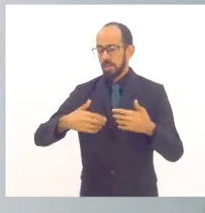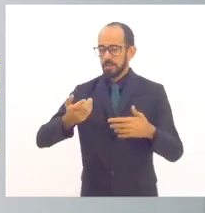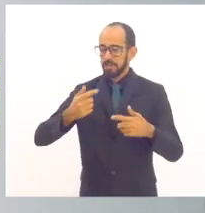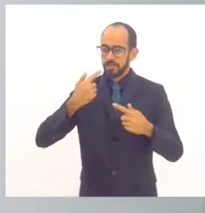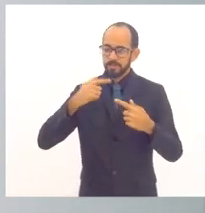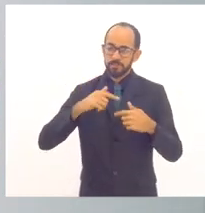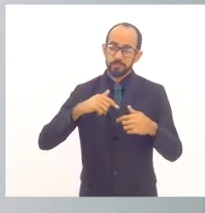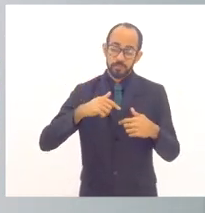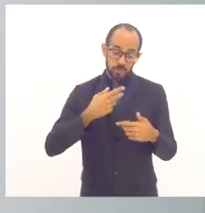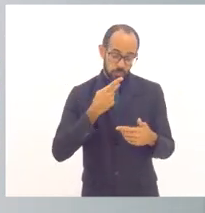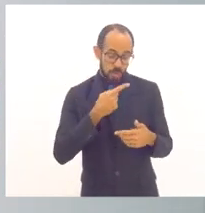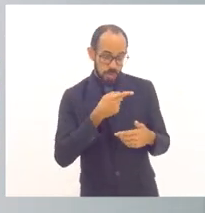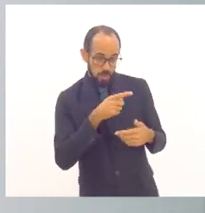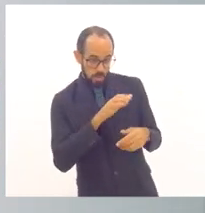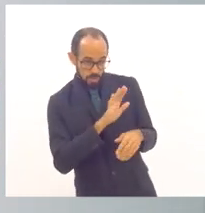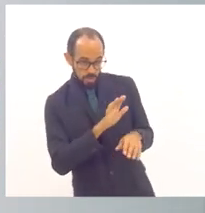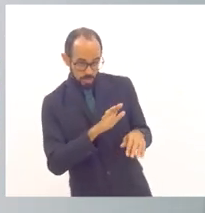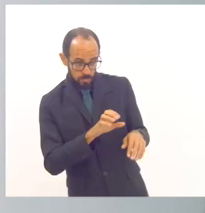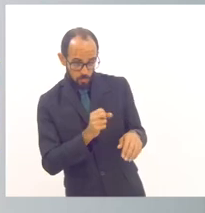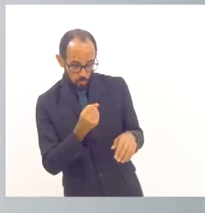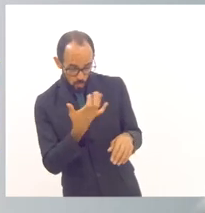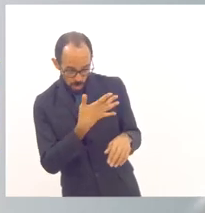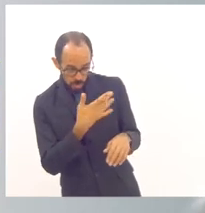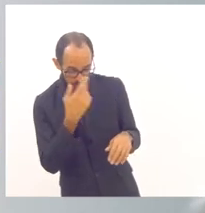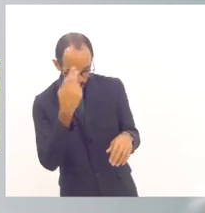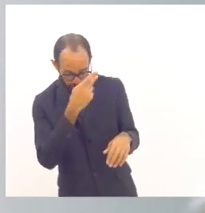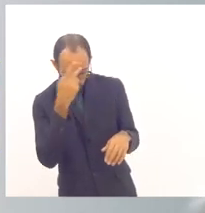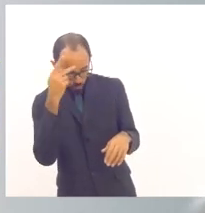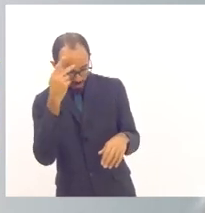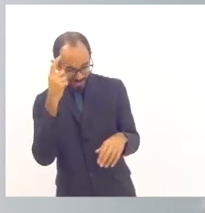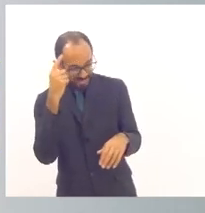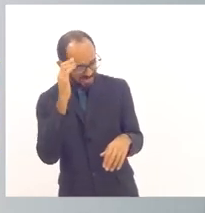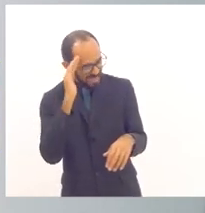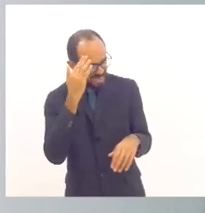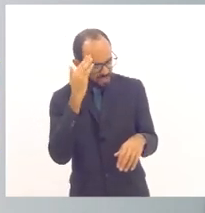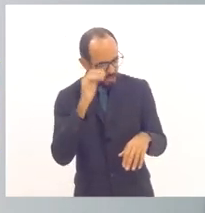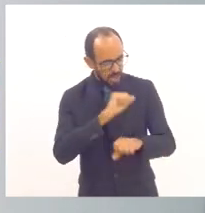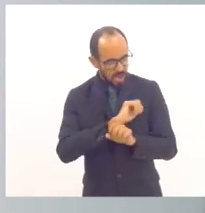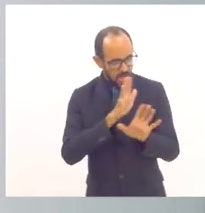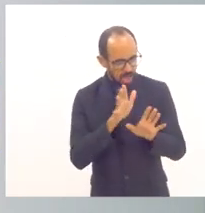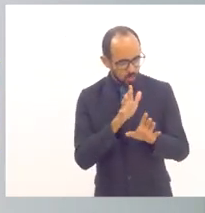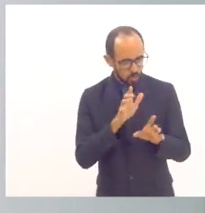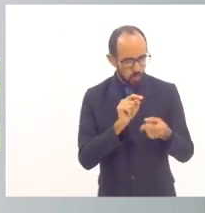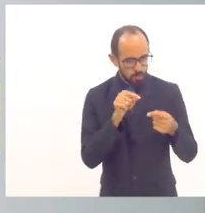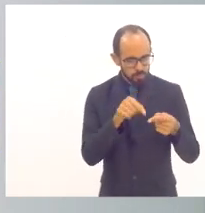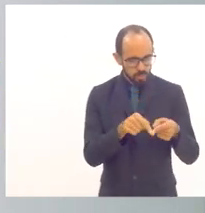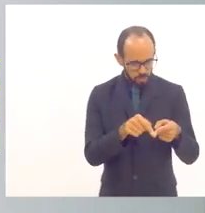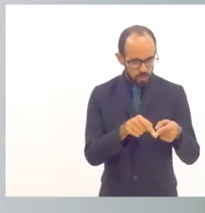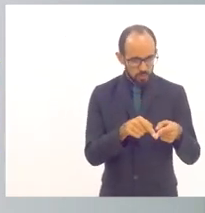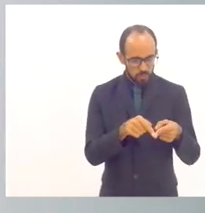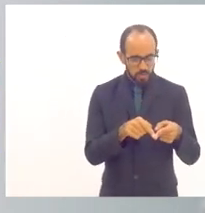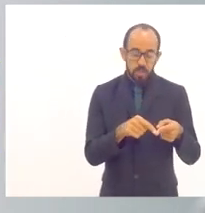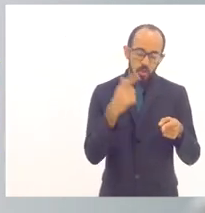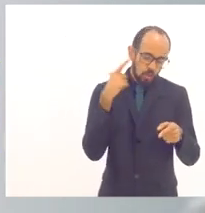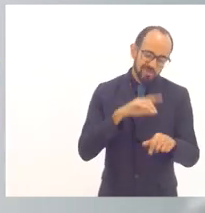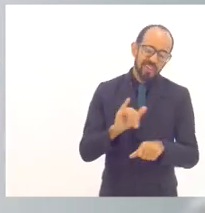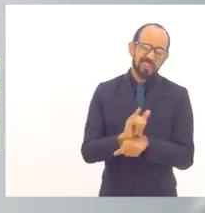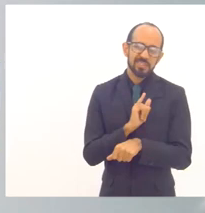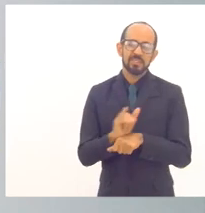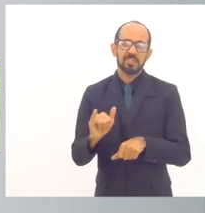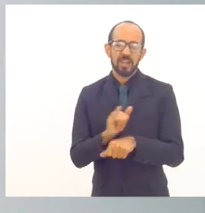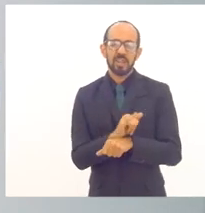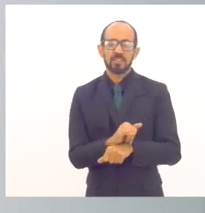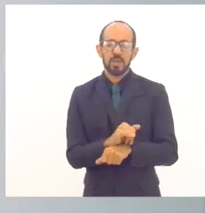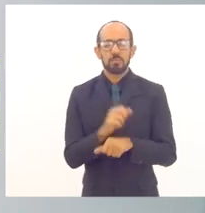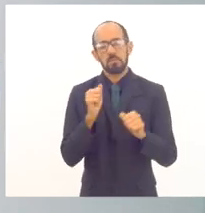galera, quando o capoeirista entende que tem que estar em certo lugar, ele dá o jeito dele. Pode